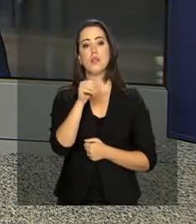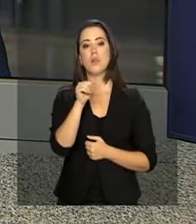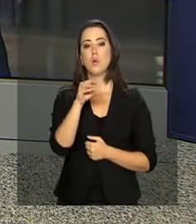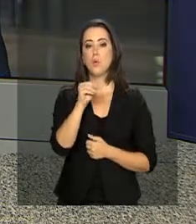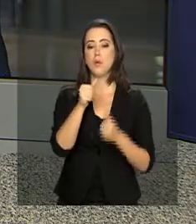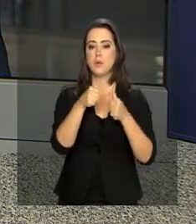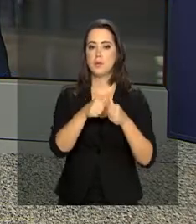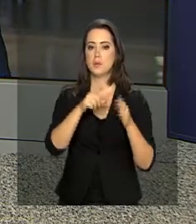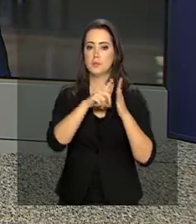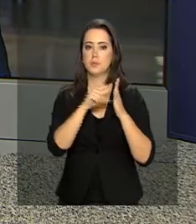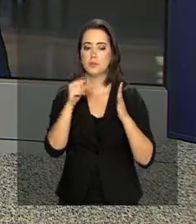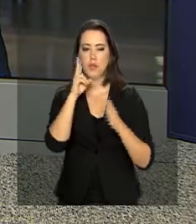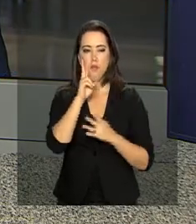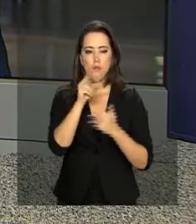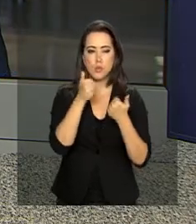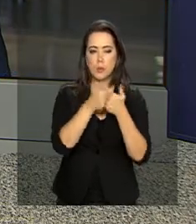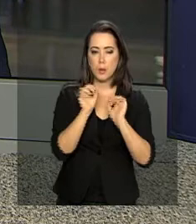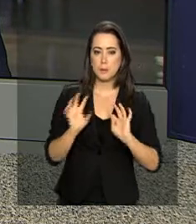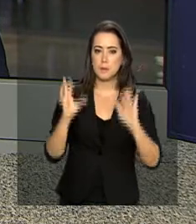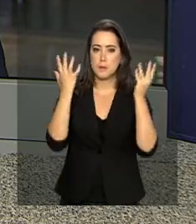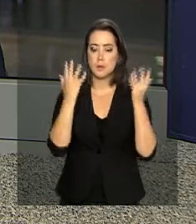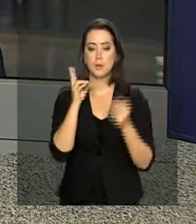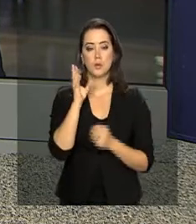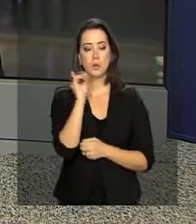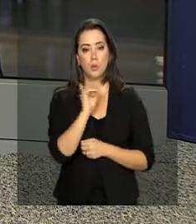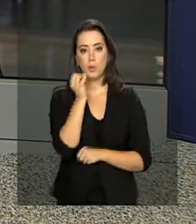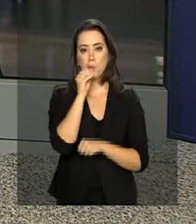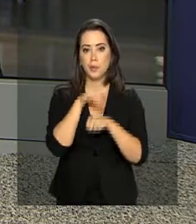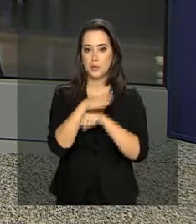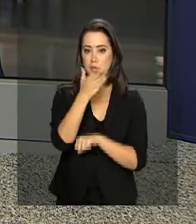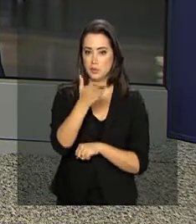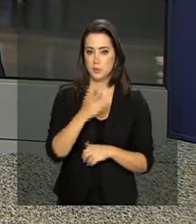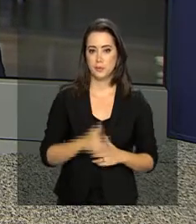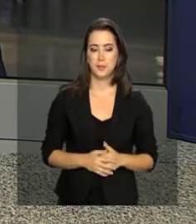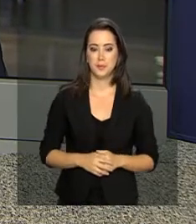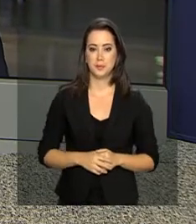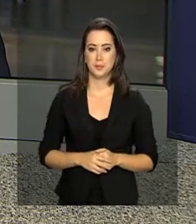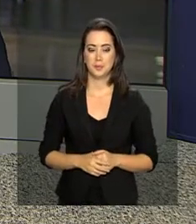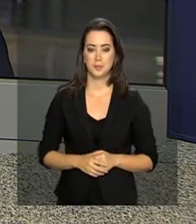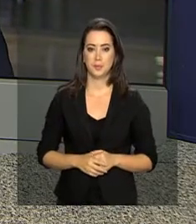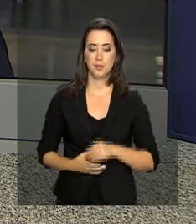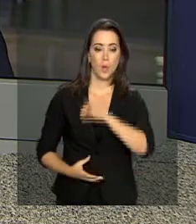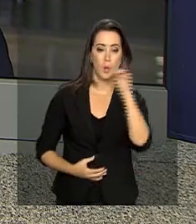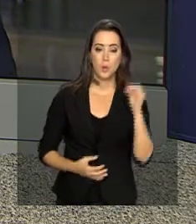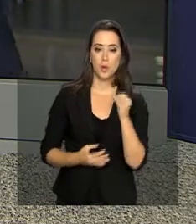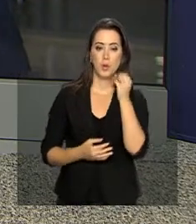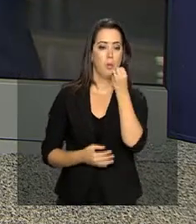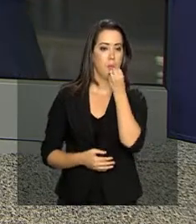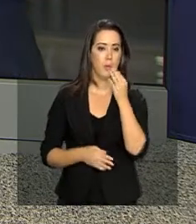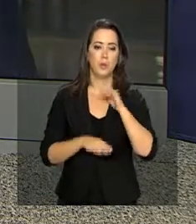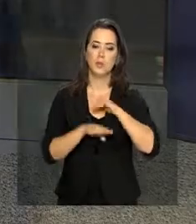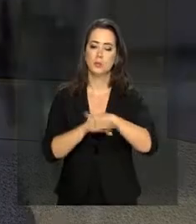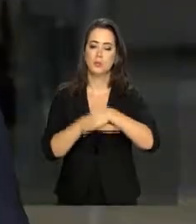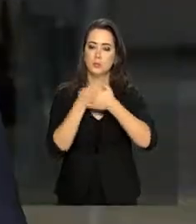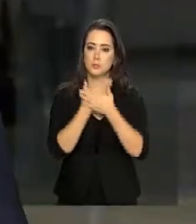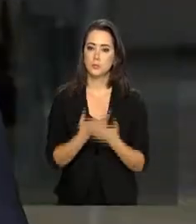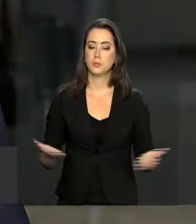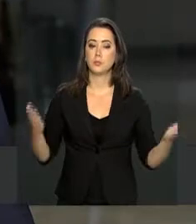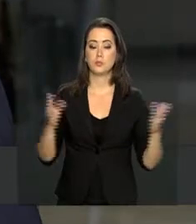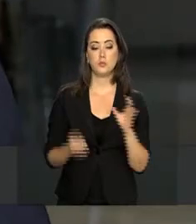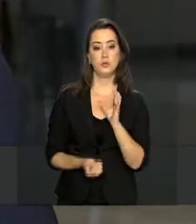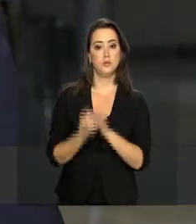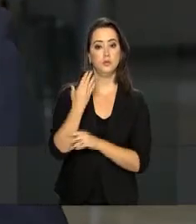e acompanhou a cerimônia boa noite pablo noite roberto boa noite a todos foram